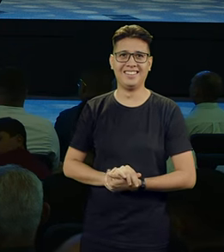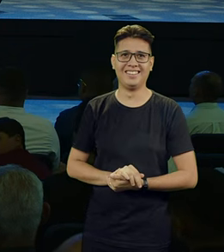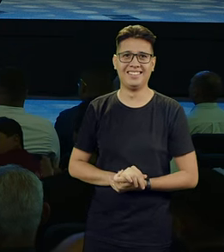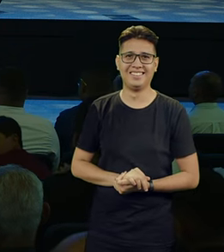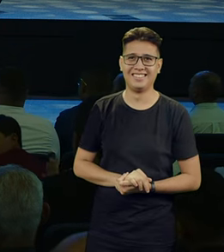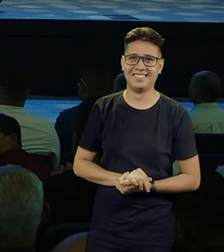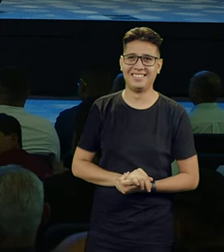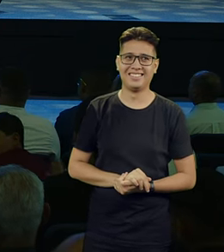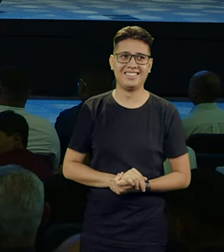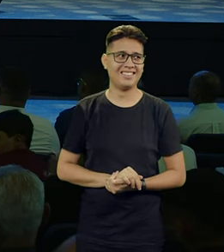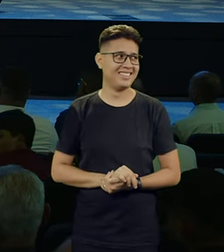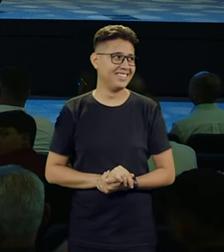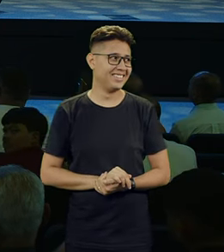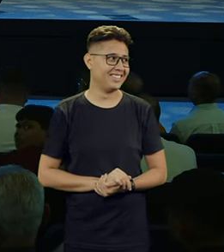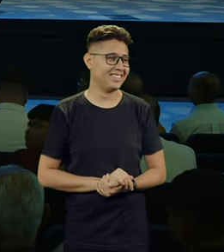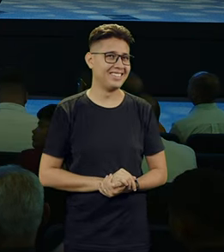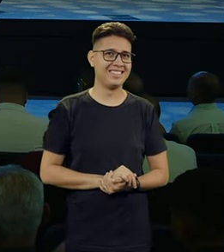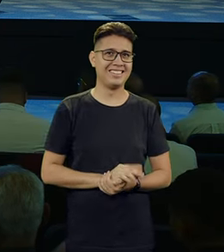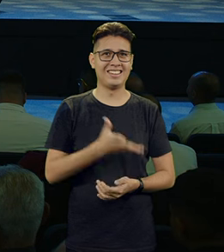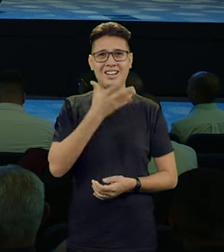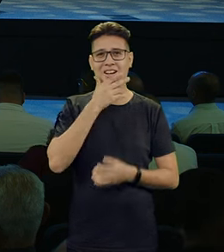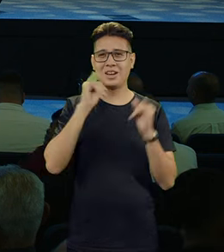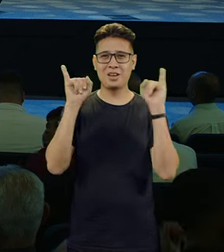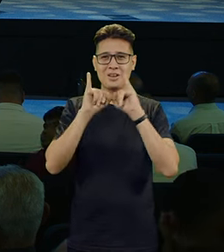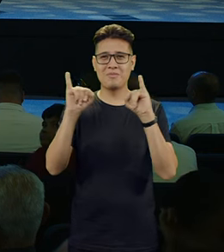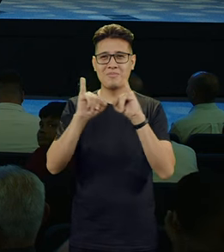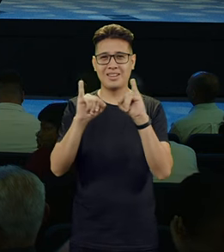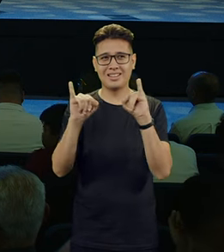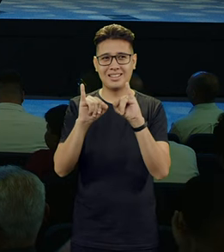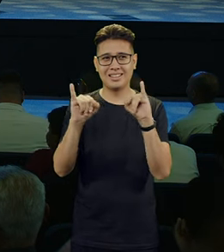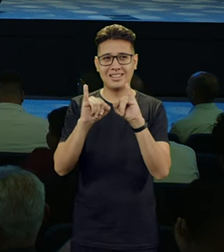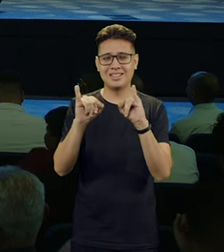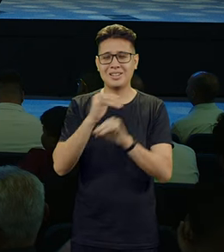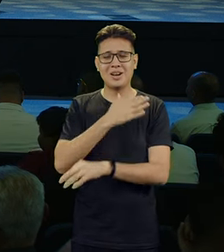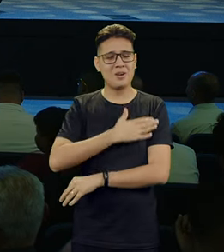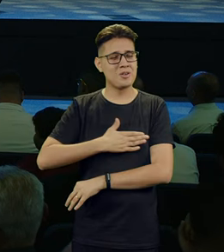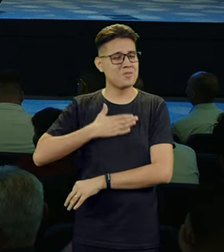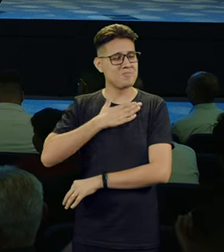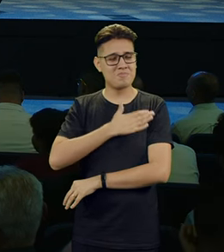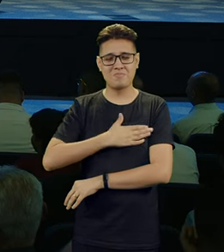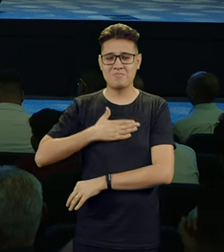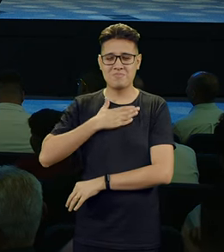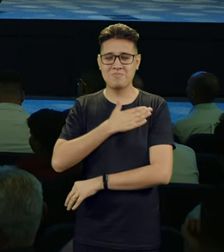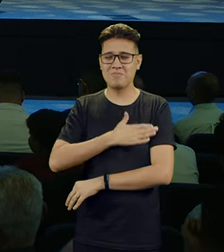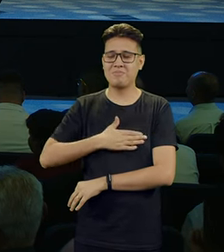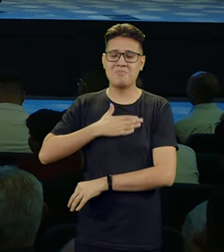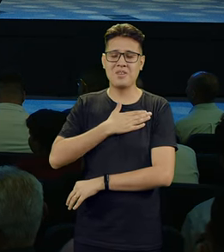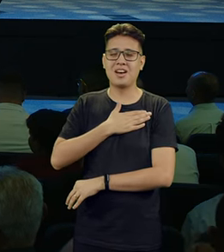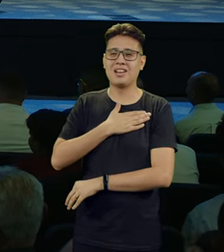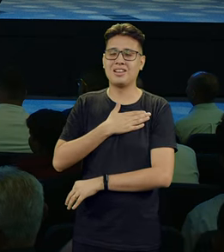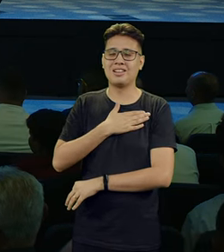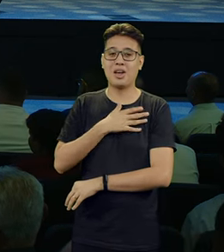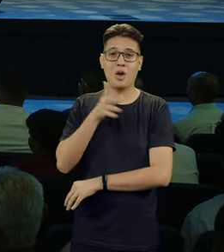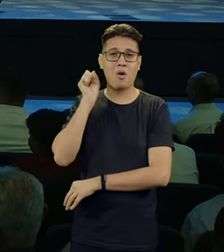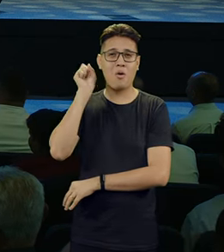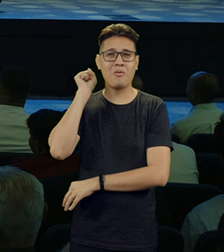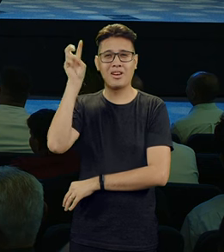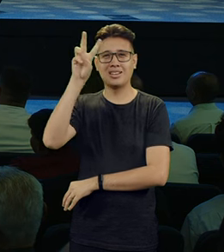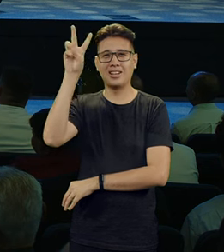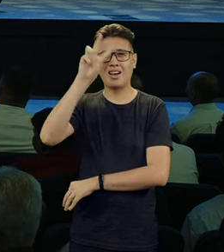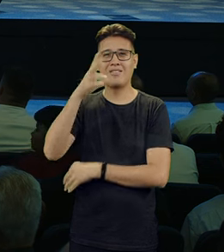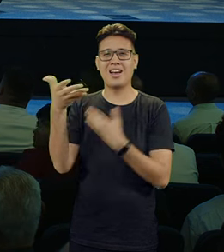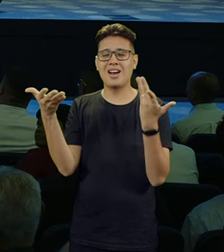hora. Irmãos, é tão gostoso ouvir um pouquinho de história, é muito bom. Eu quero fazer